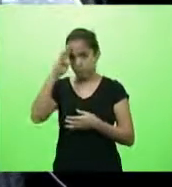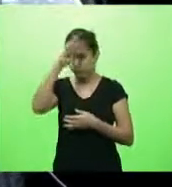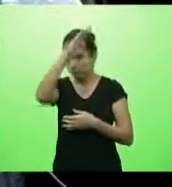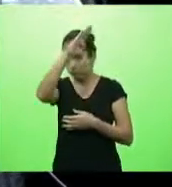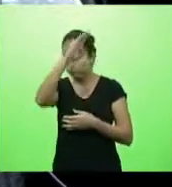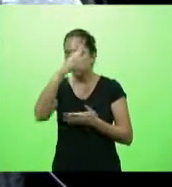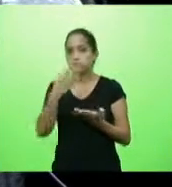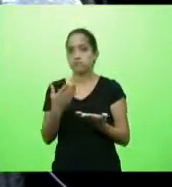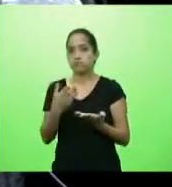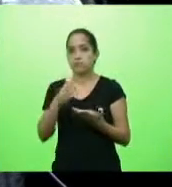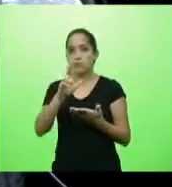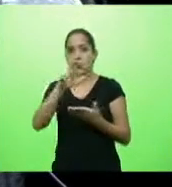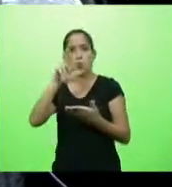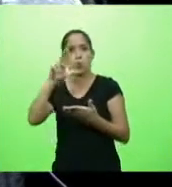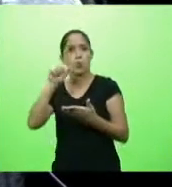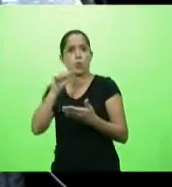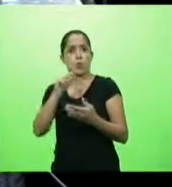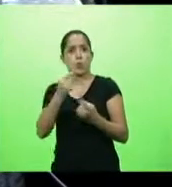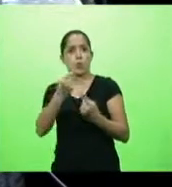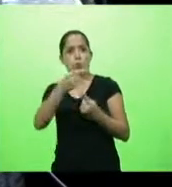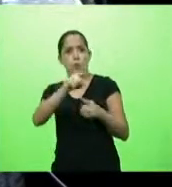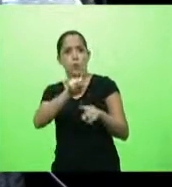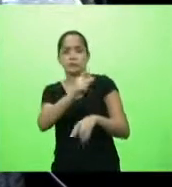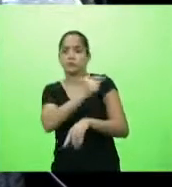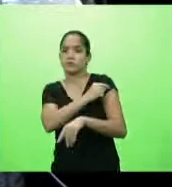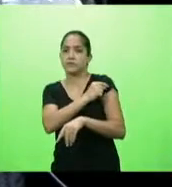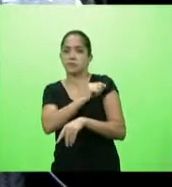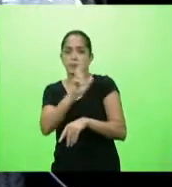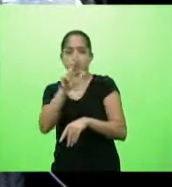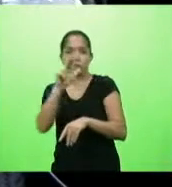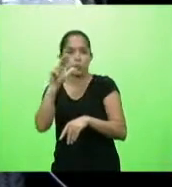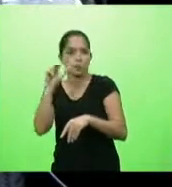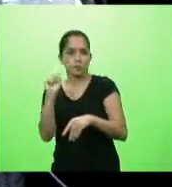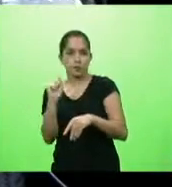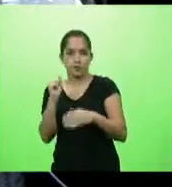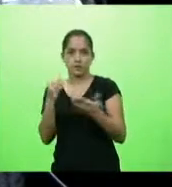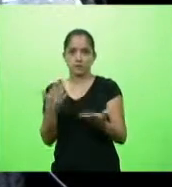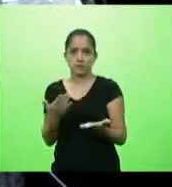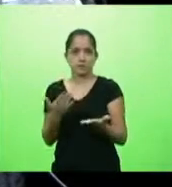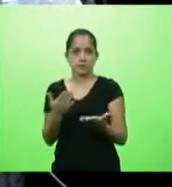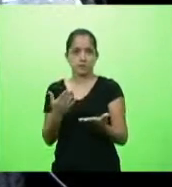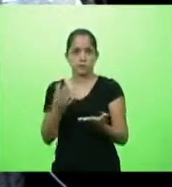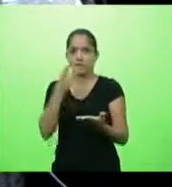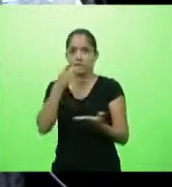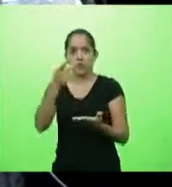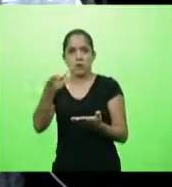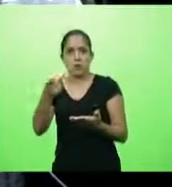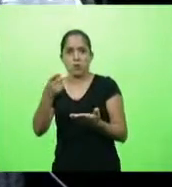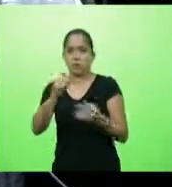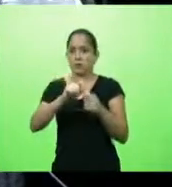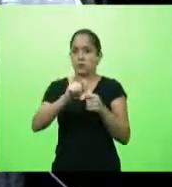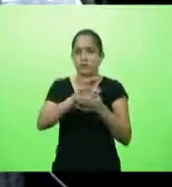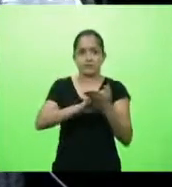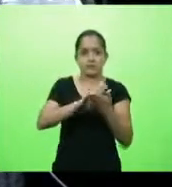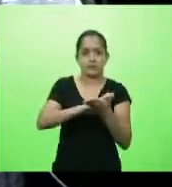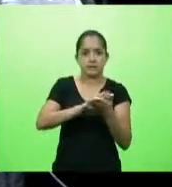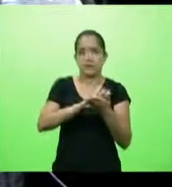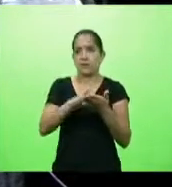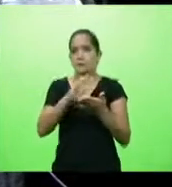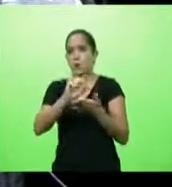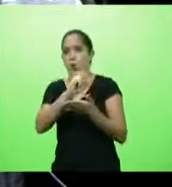nunca foi contra vacinas. Nunca foi contra vacina. Ele nunca disse que não faria ou que não